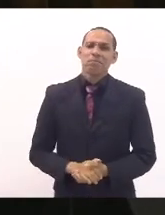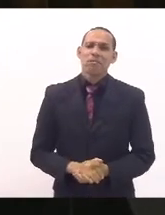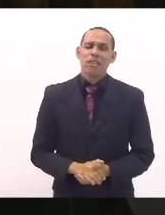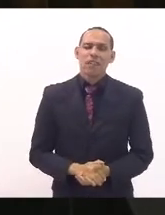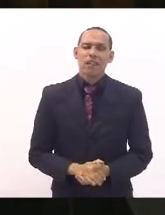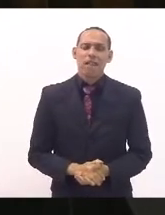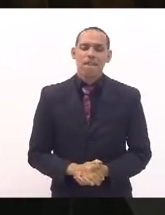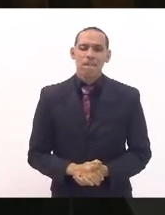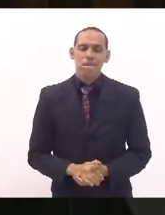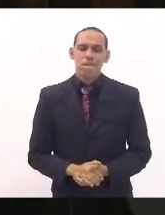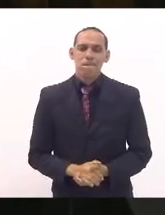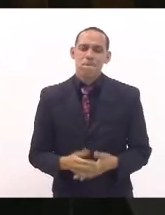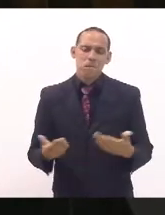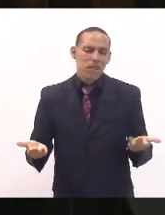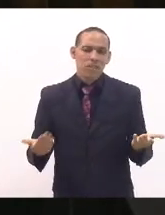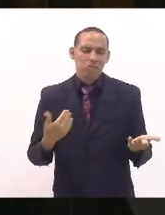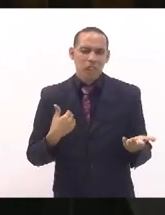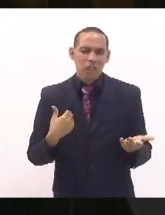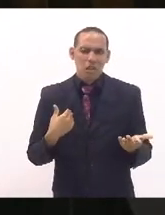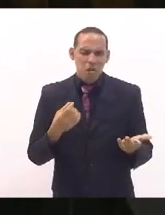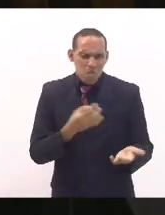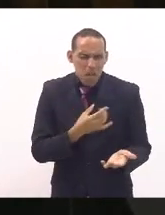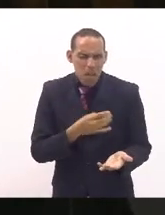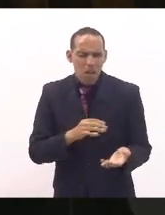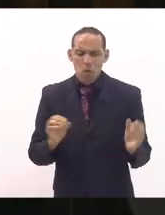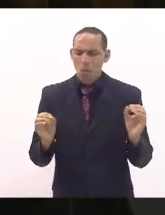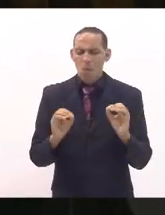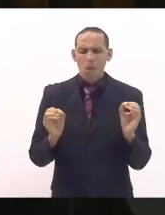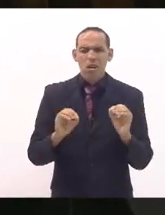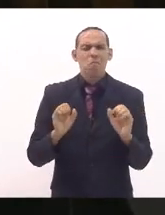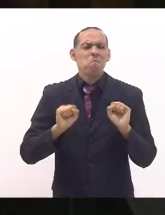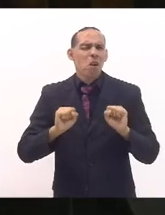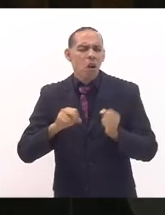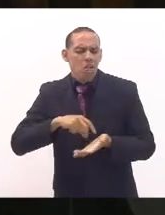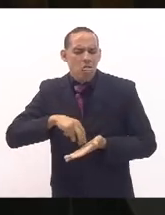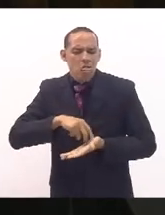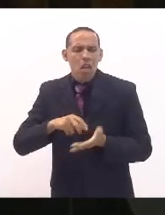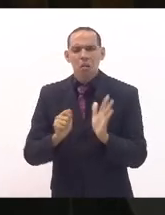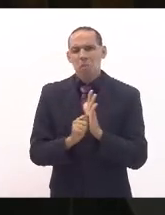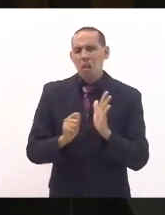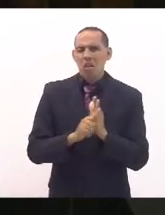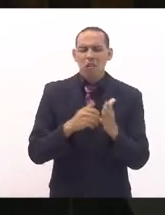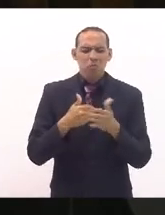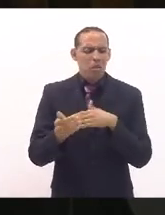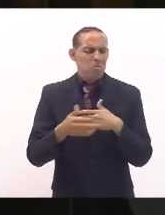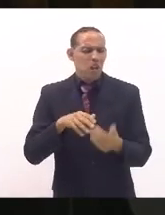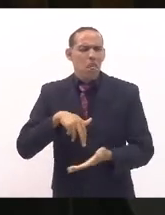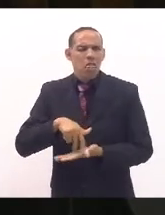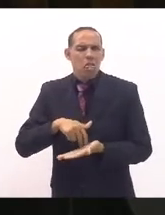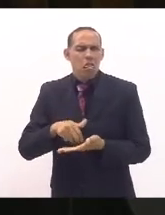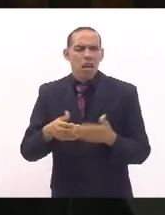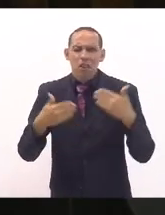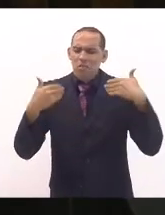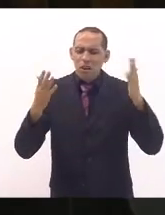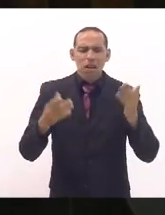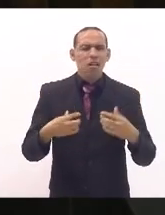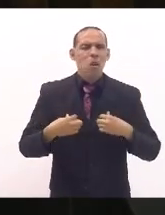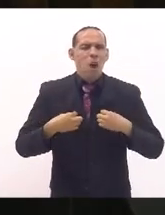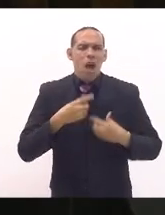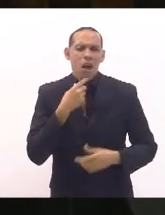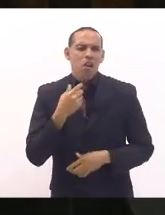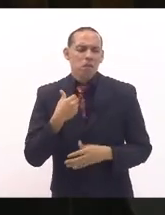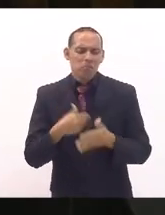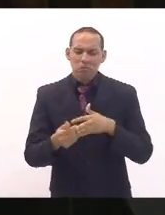e não vão me intimidar, pode fazer a dancinha da droga, pode fazer qualquer tipo de dancinha aí vestida de vermelho,